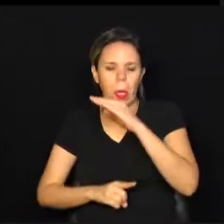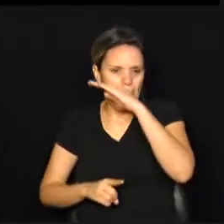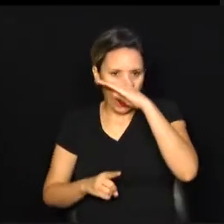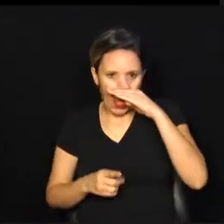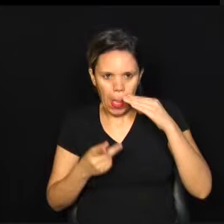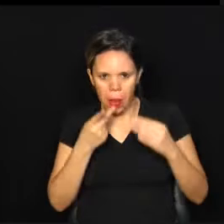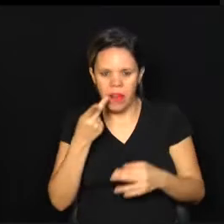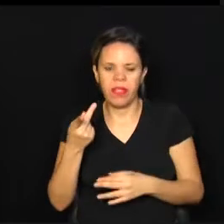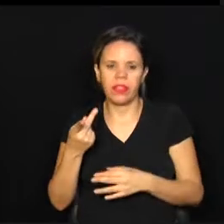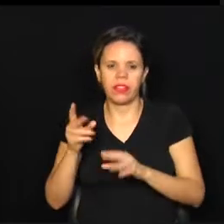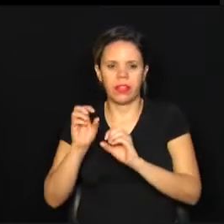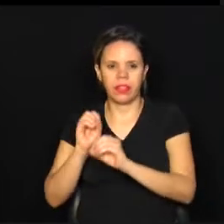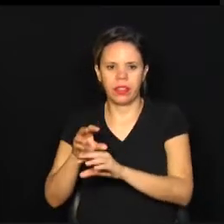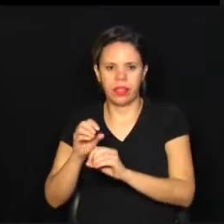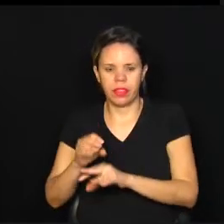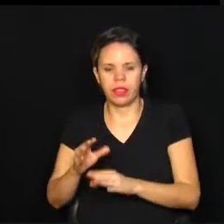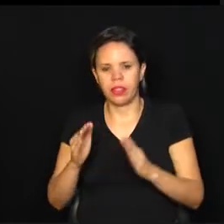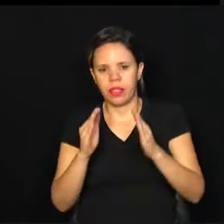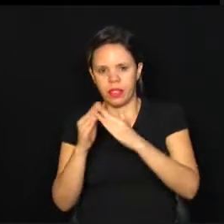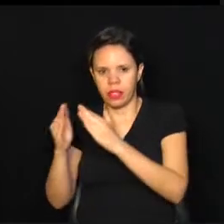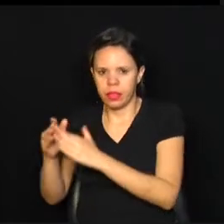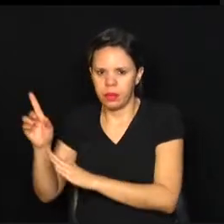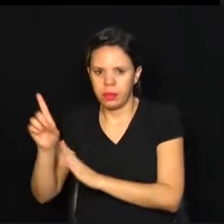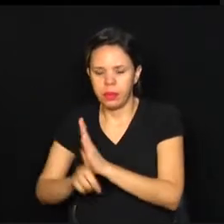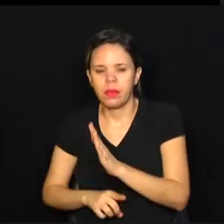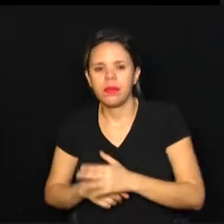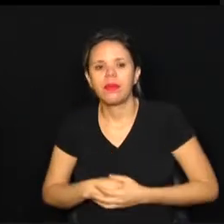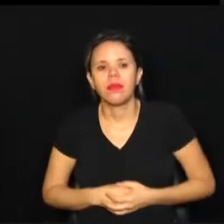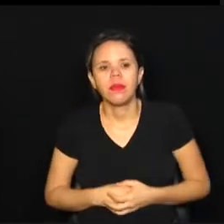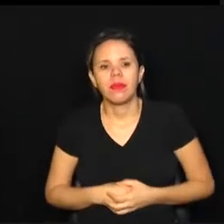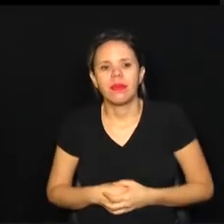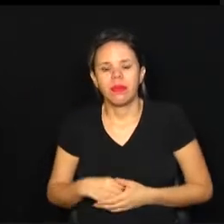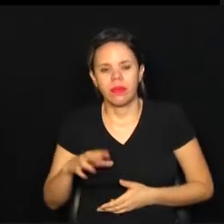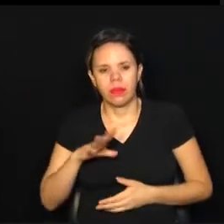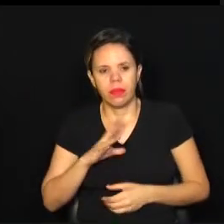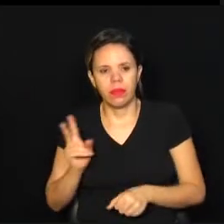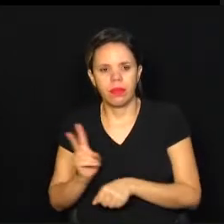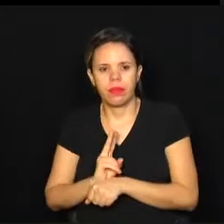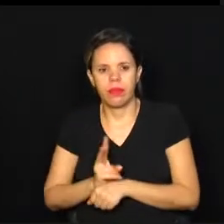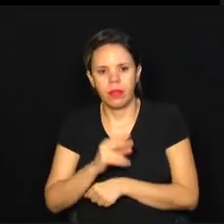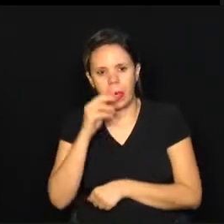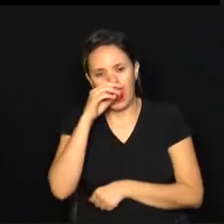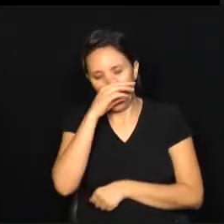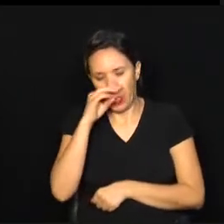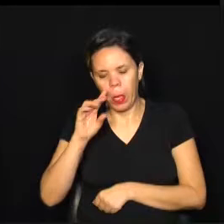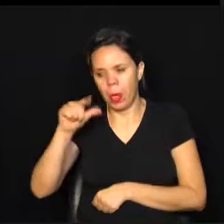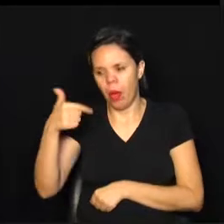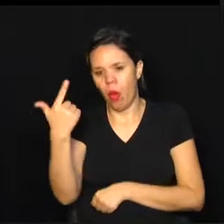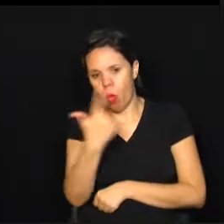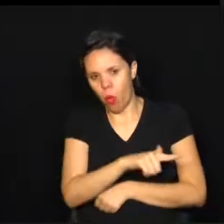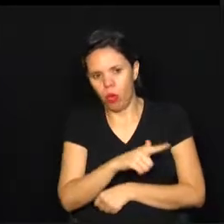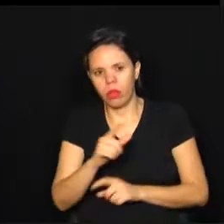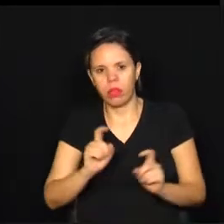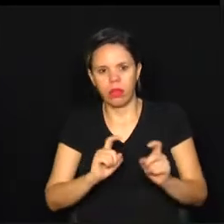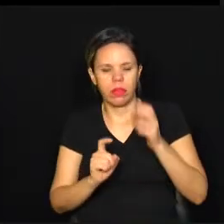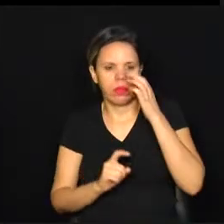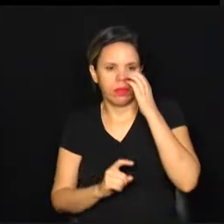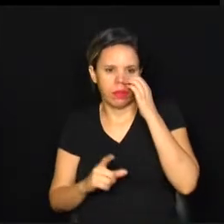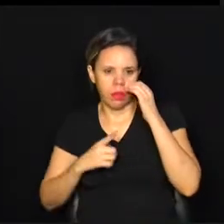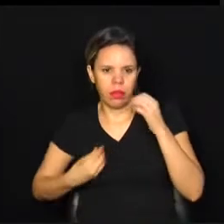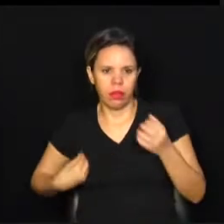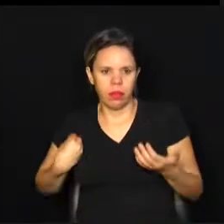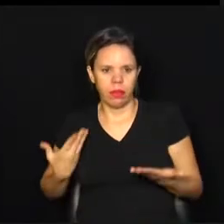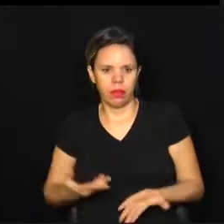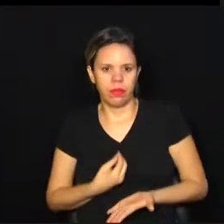equidade, educação, da habitação como um direito, né, e da cidade segura, e do nosso sentido de existência,